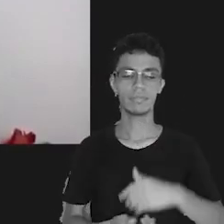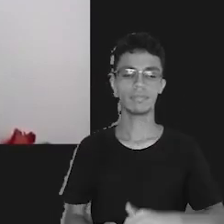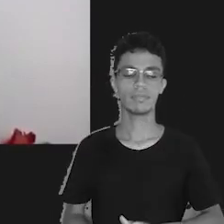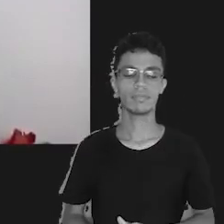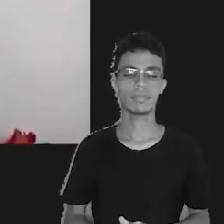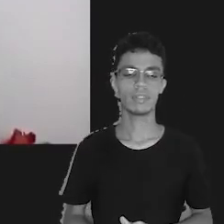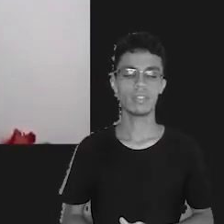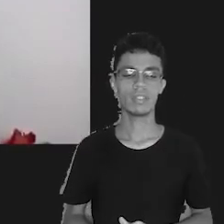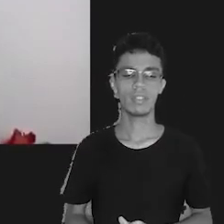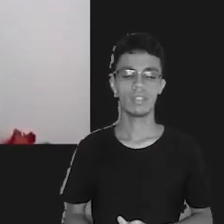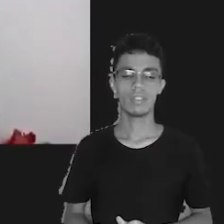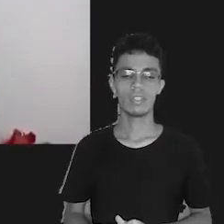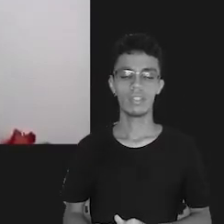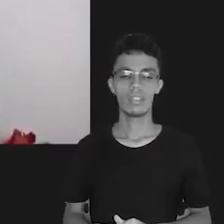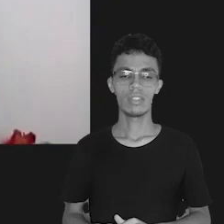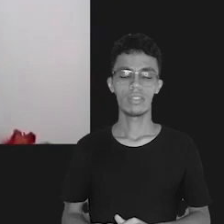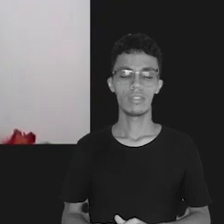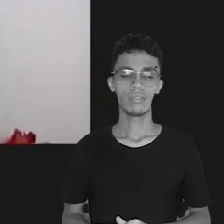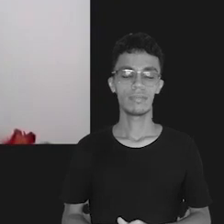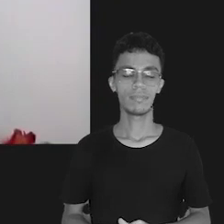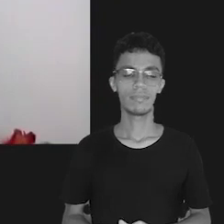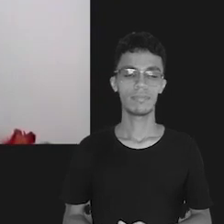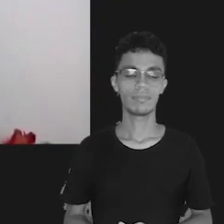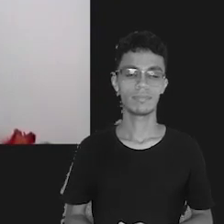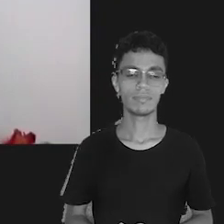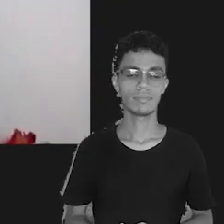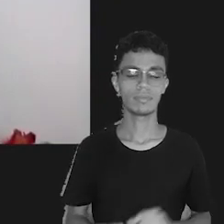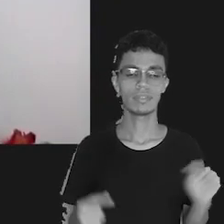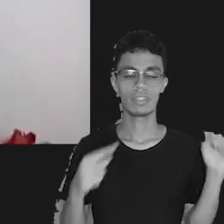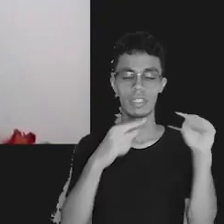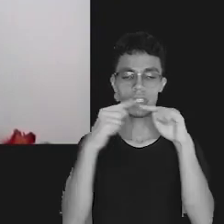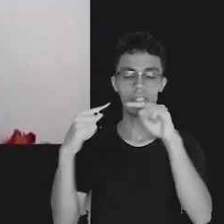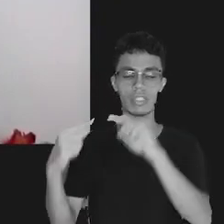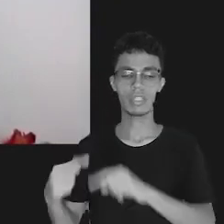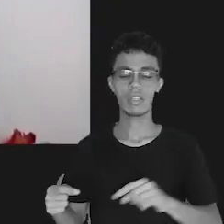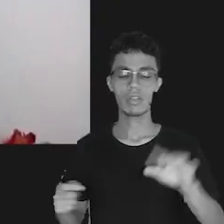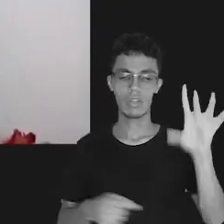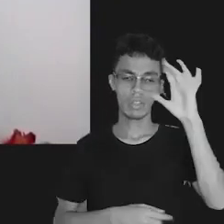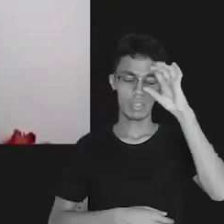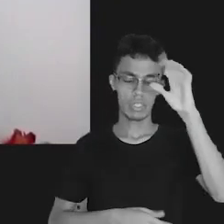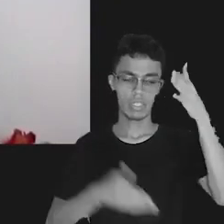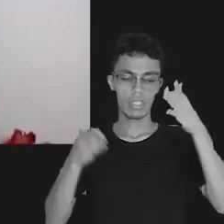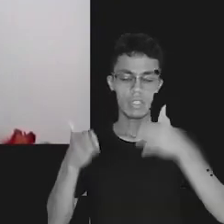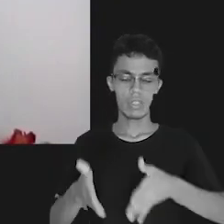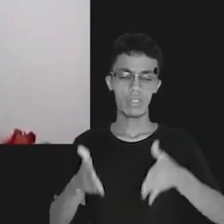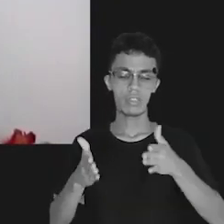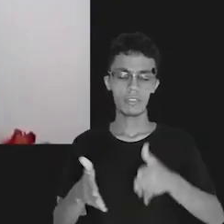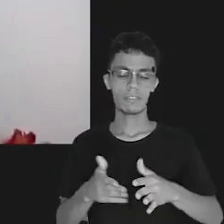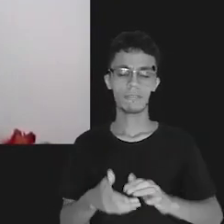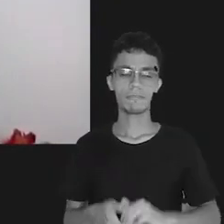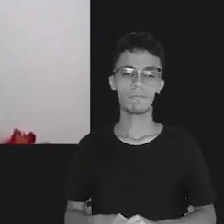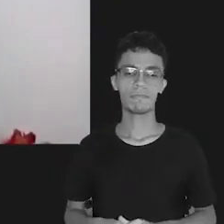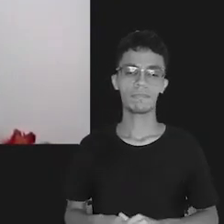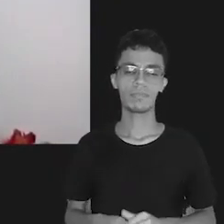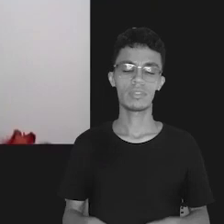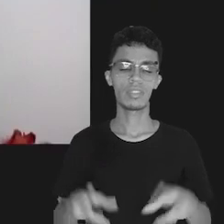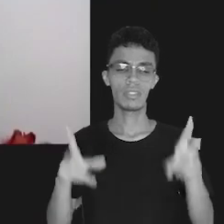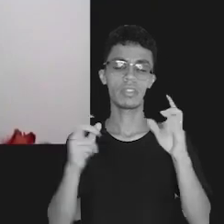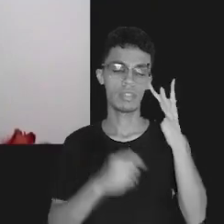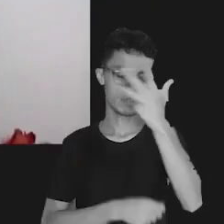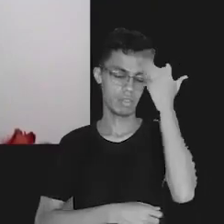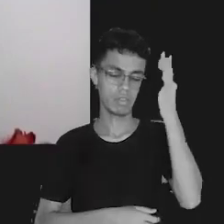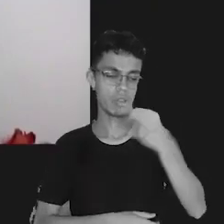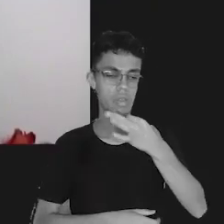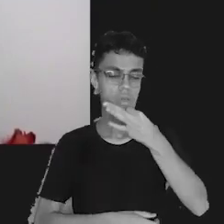diz respeito e muito à atualidade, de alguma forma. A percepção de que quem